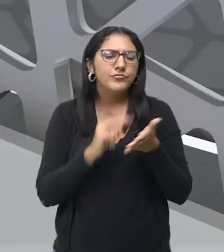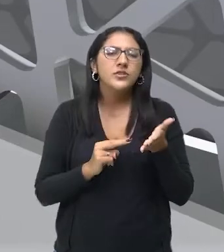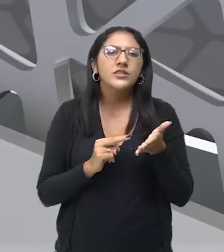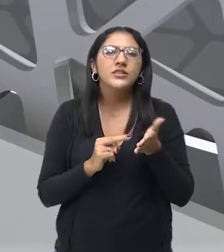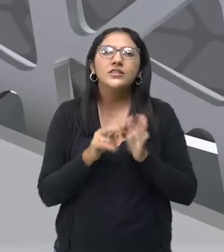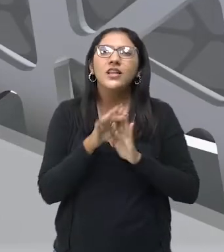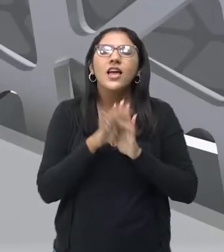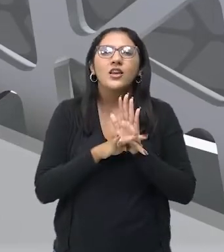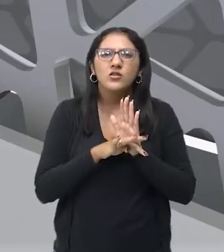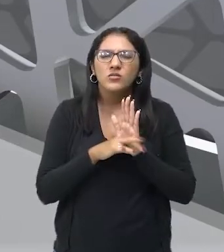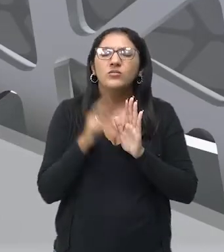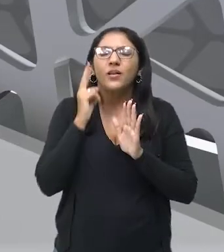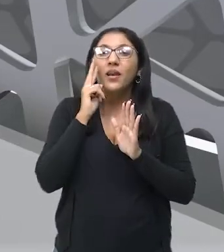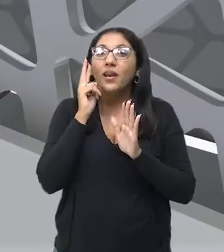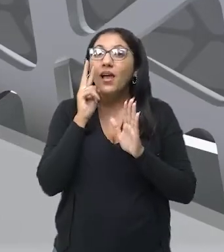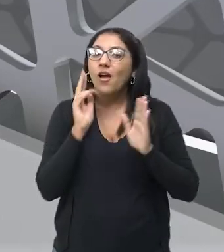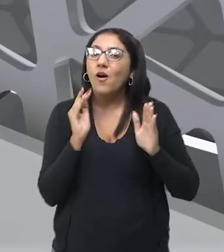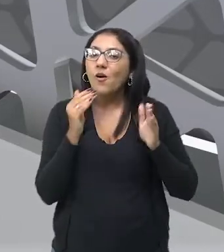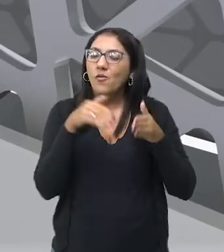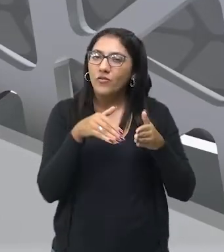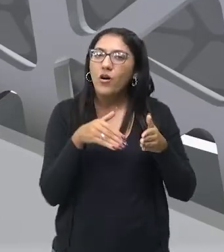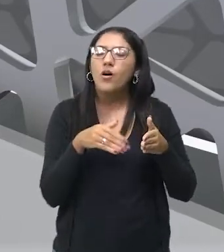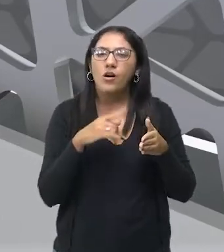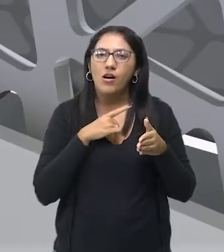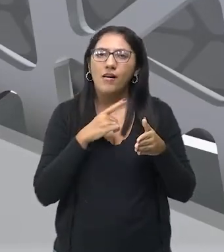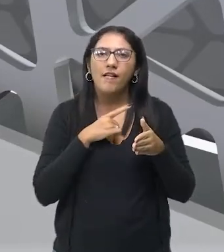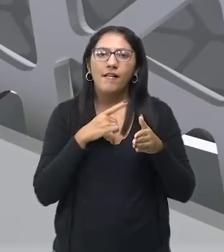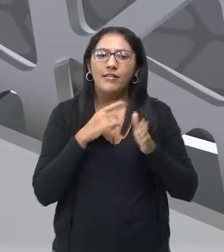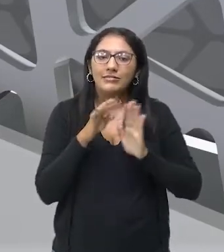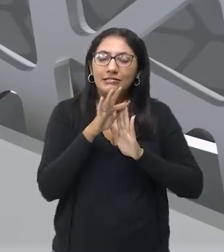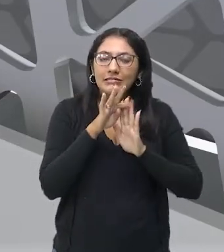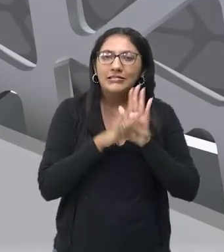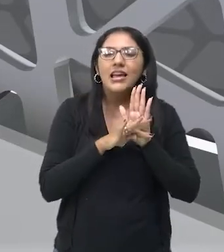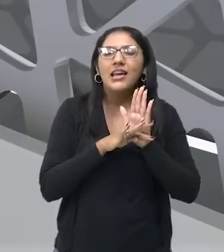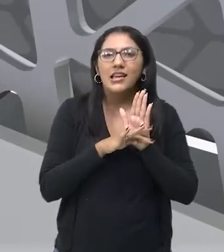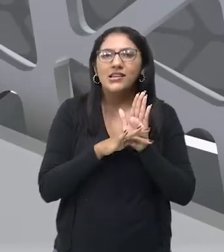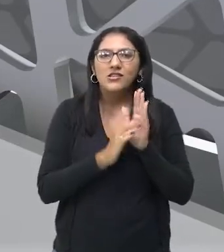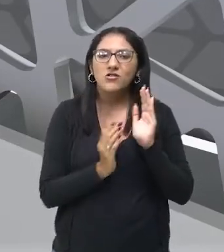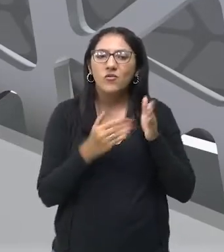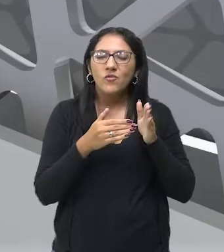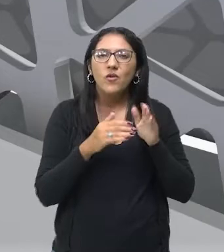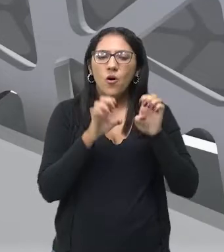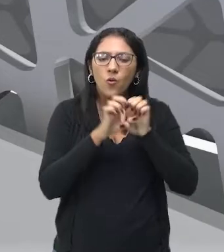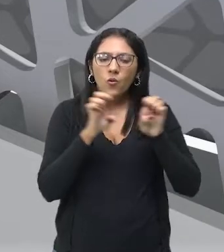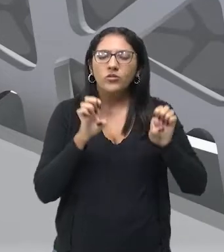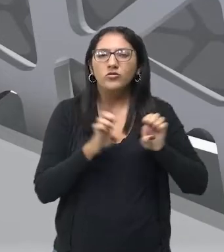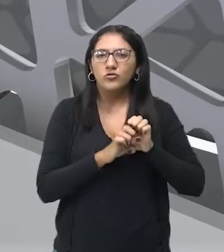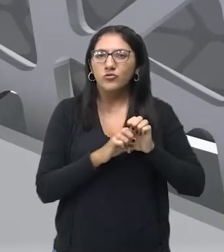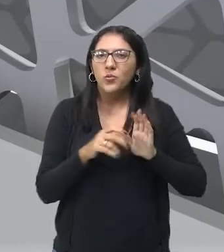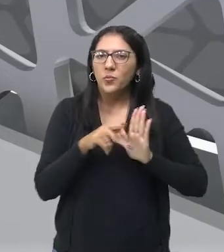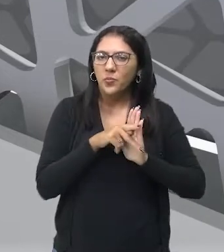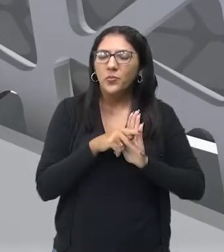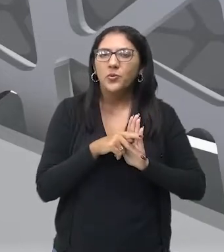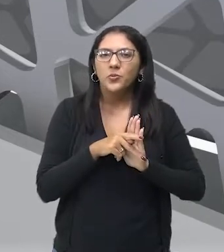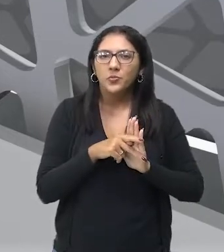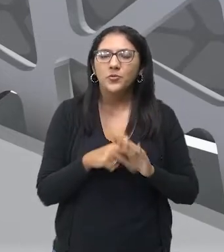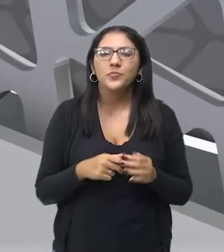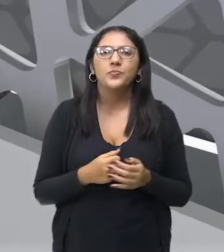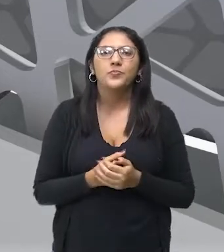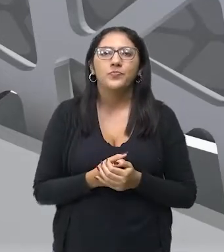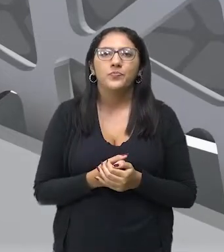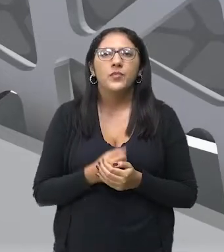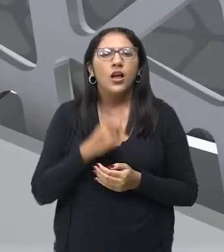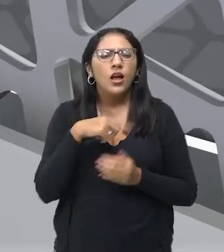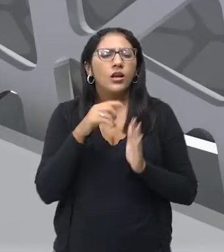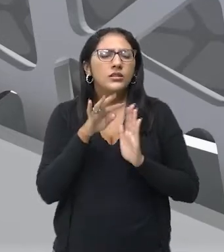textos. Lembra? Porque o nosso foco vai ser a efetiva leitura de um texto, tá bom, gente? E a